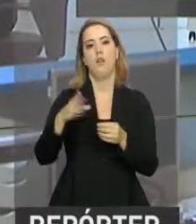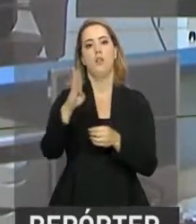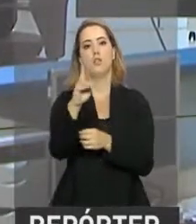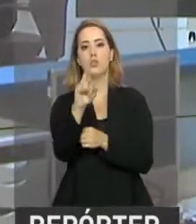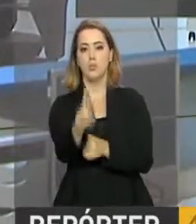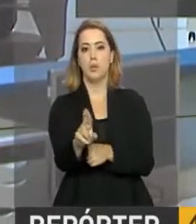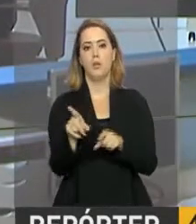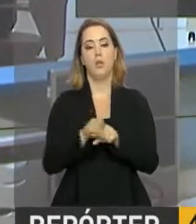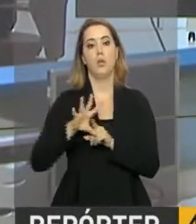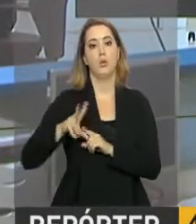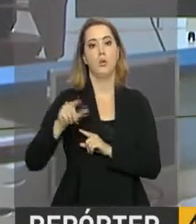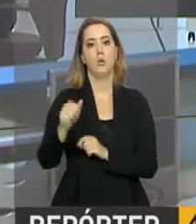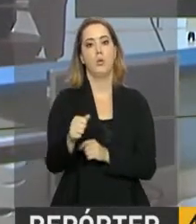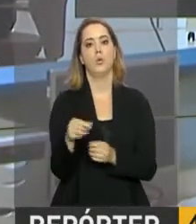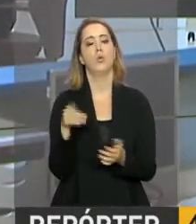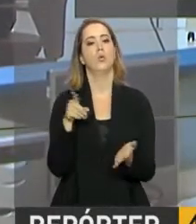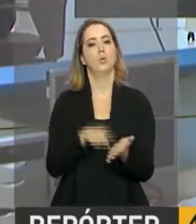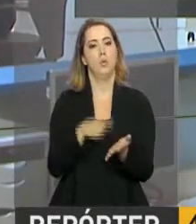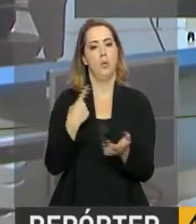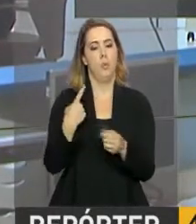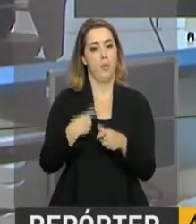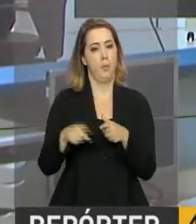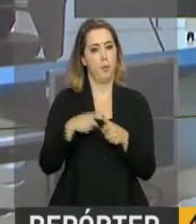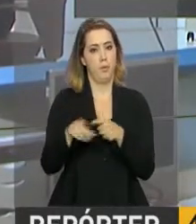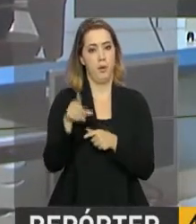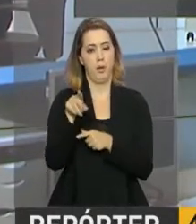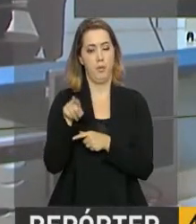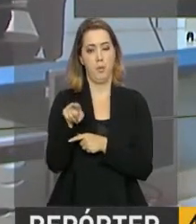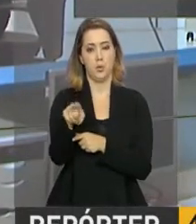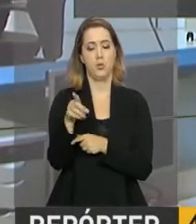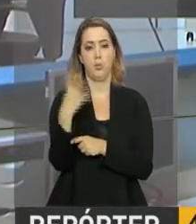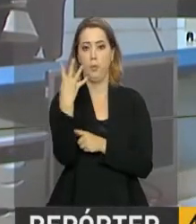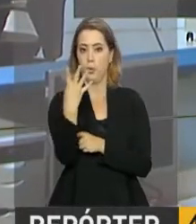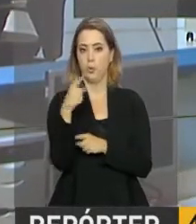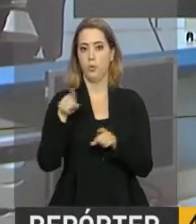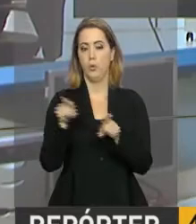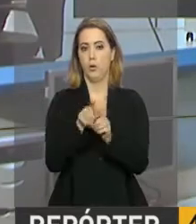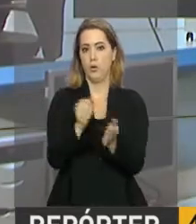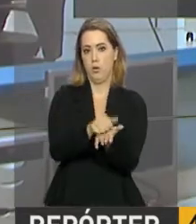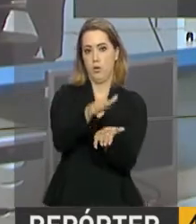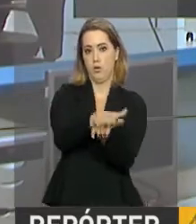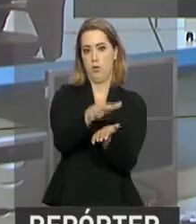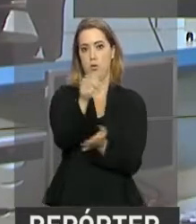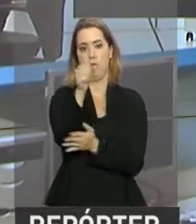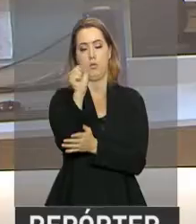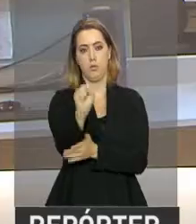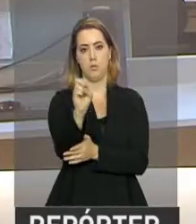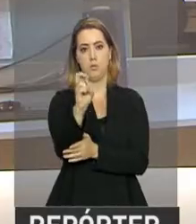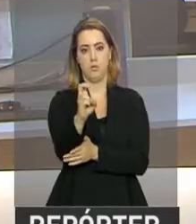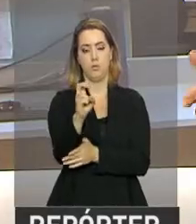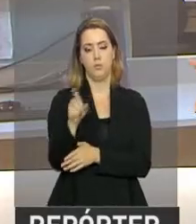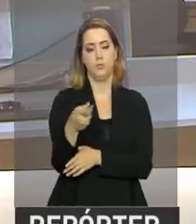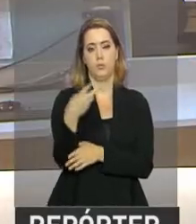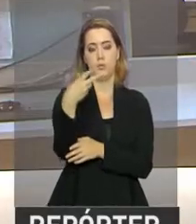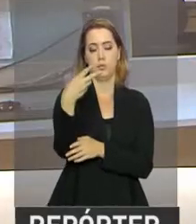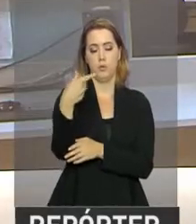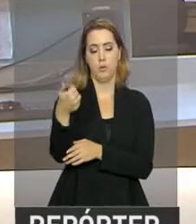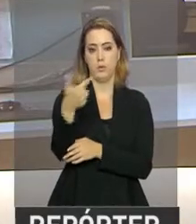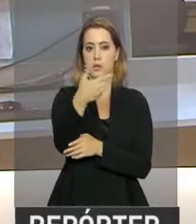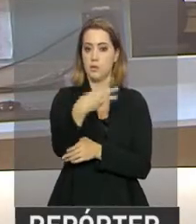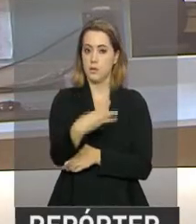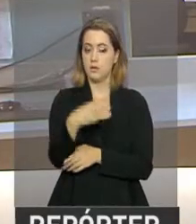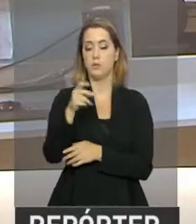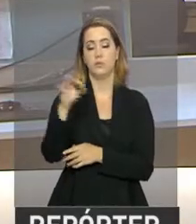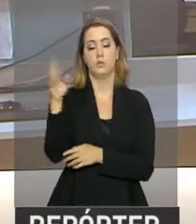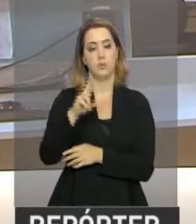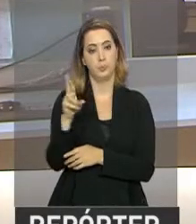com quatro pontos na carteira de habilitação e multa de oitenta e cinco reais e treze centavos e quem gosta de ligar o